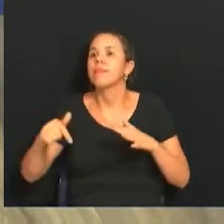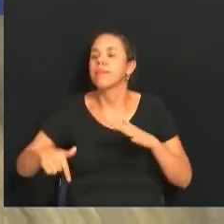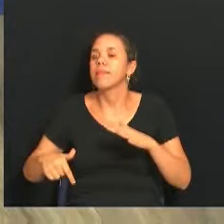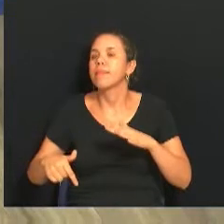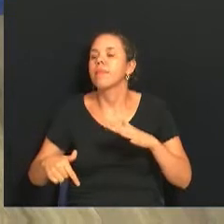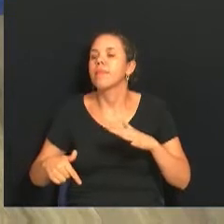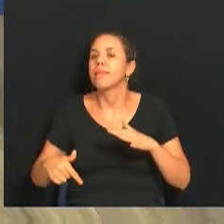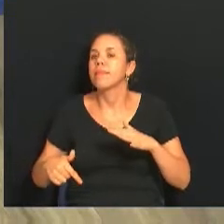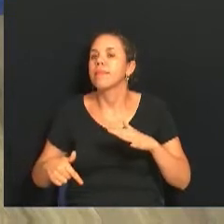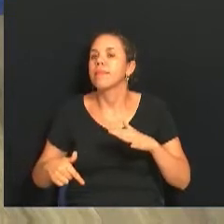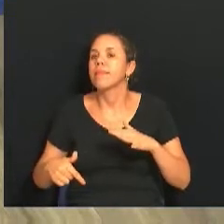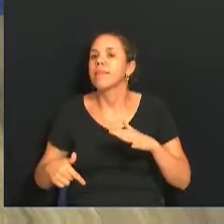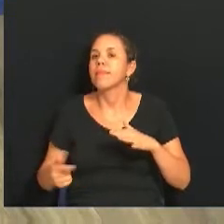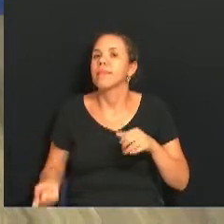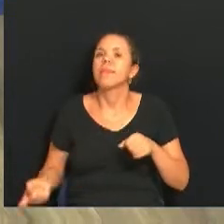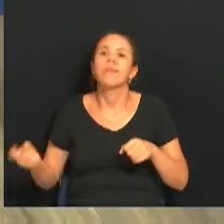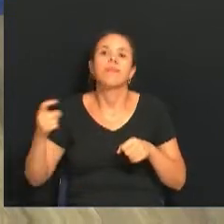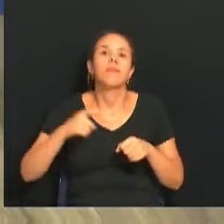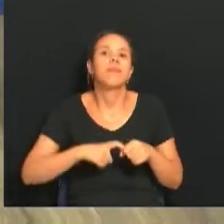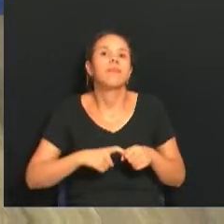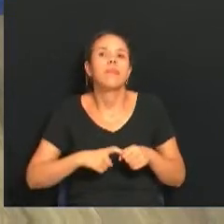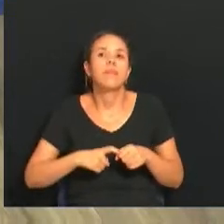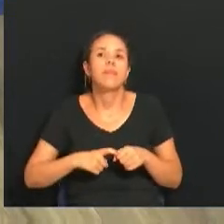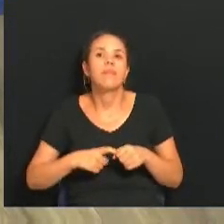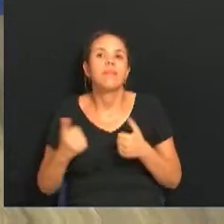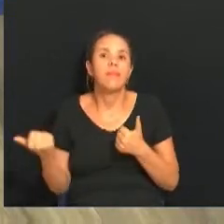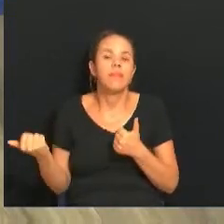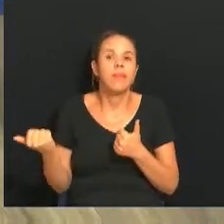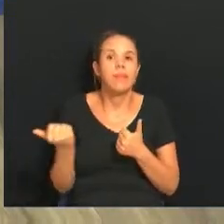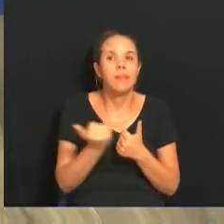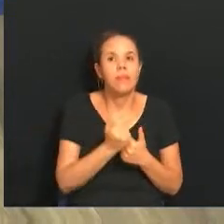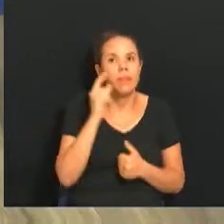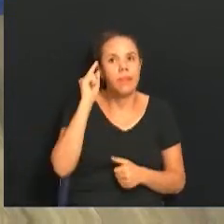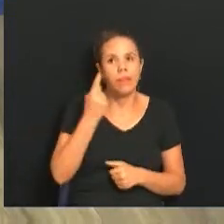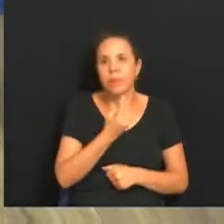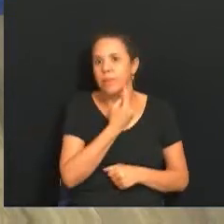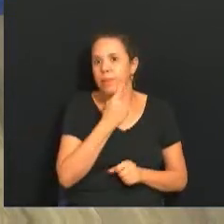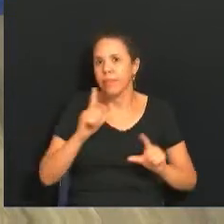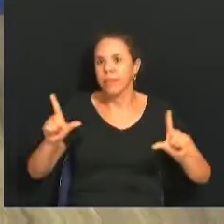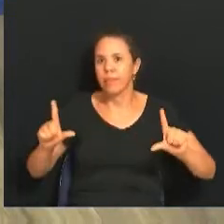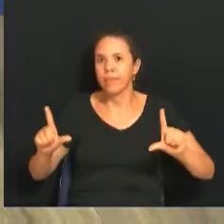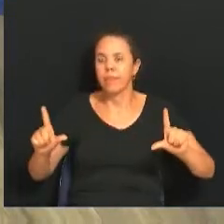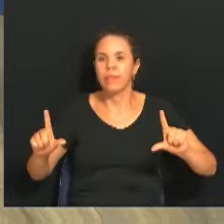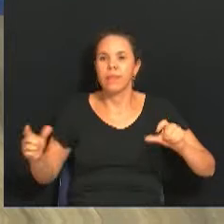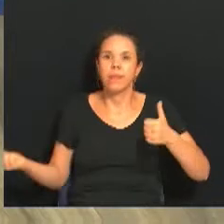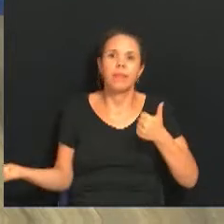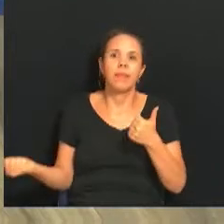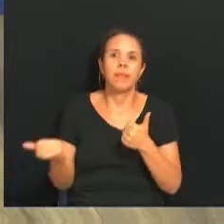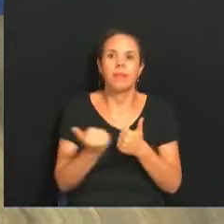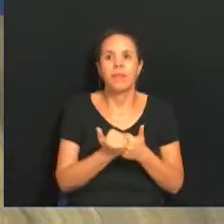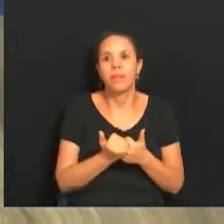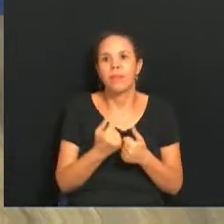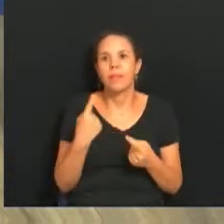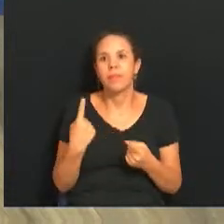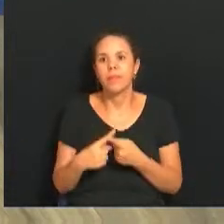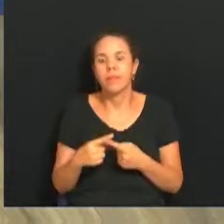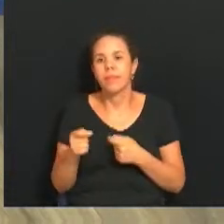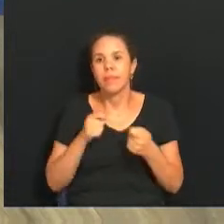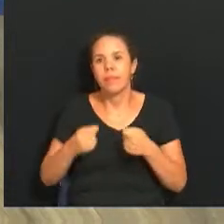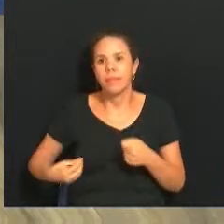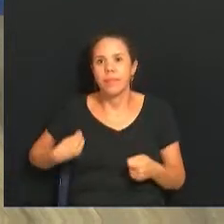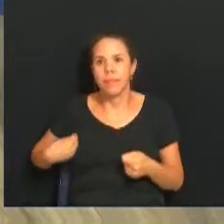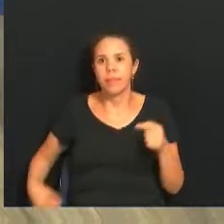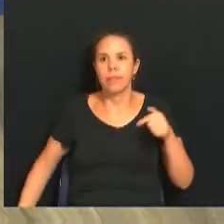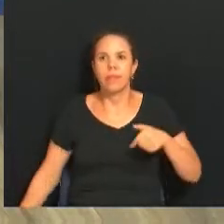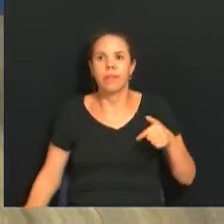Câmara Notícia e na volta uma substituição. A Mirna Abreu vem para os nossos estúdios porque tem entrevista ao